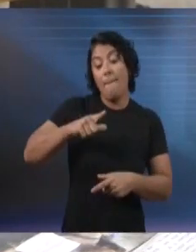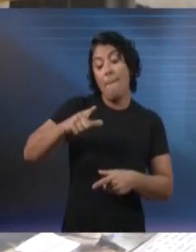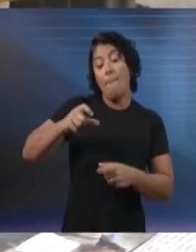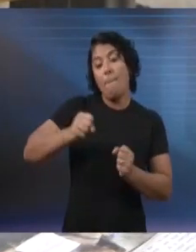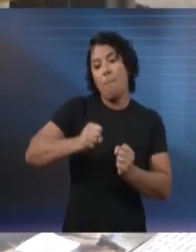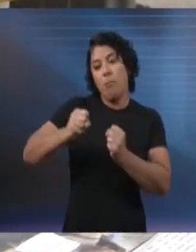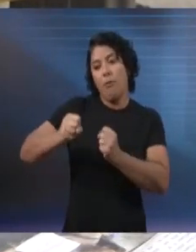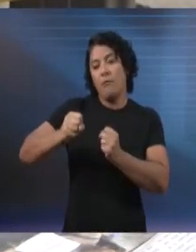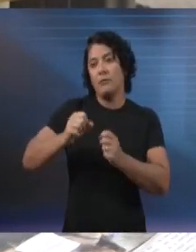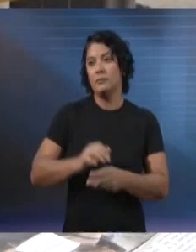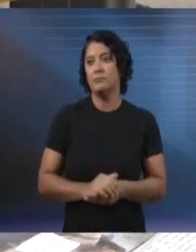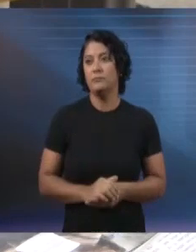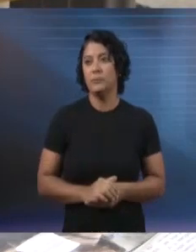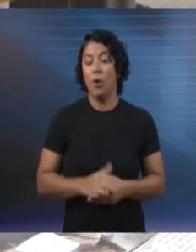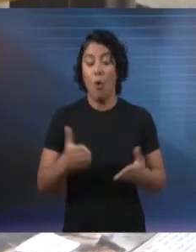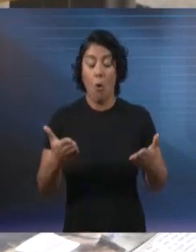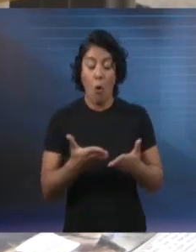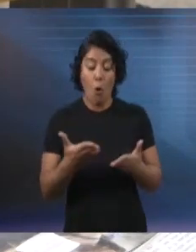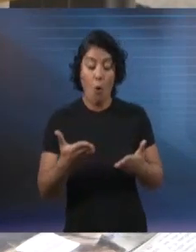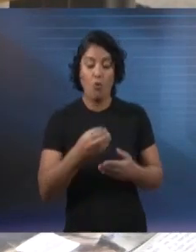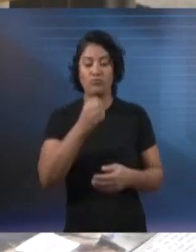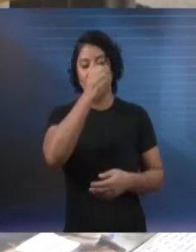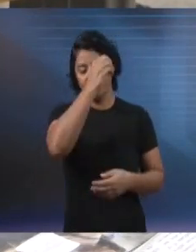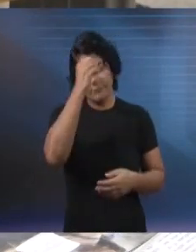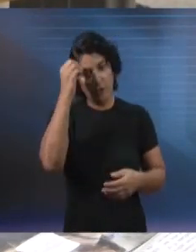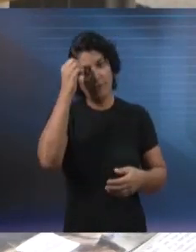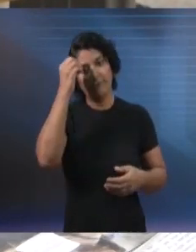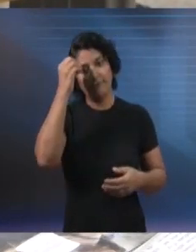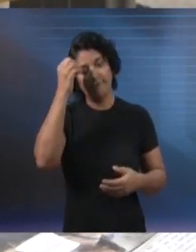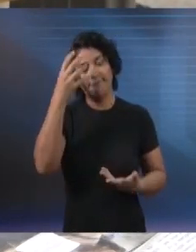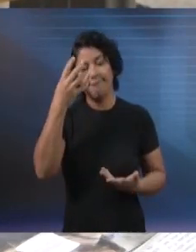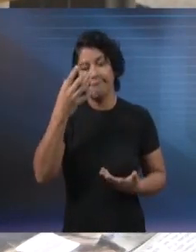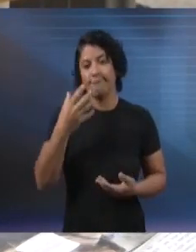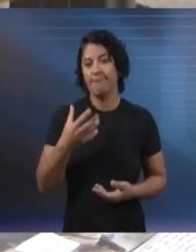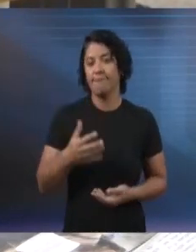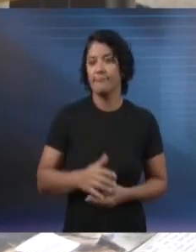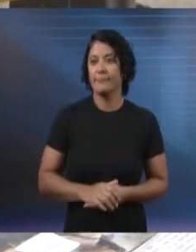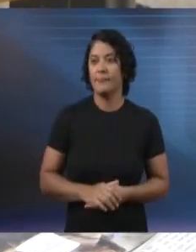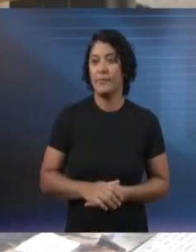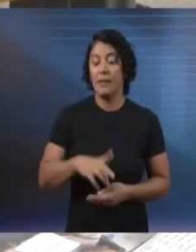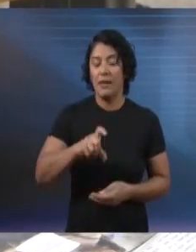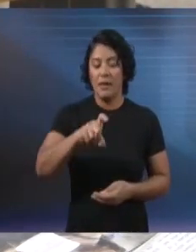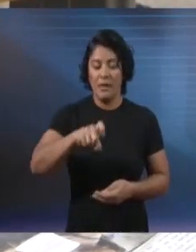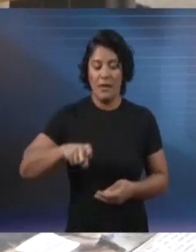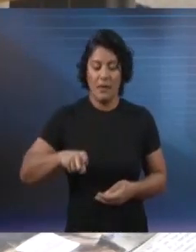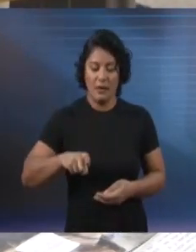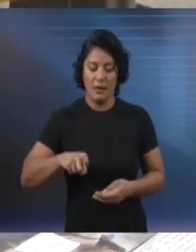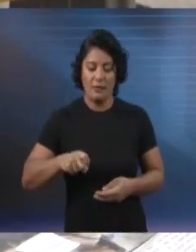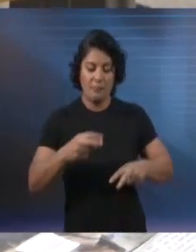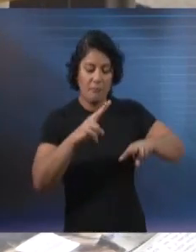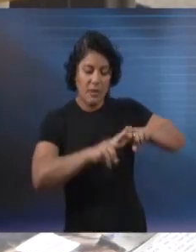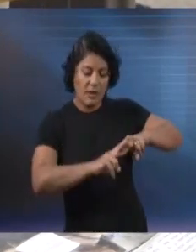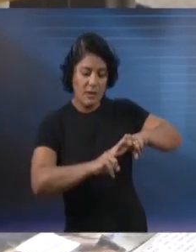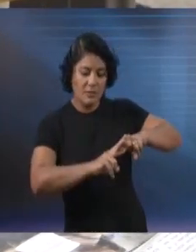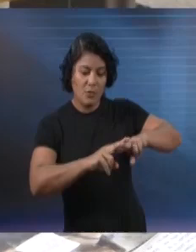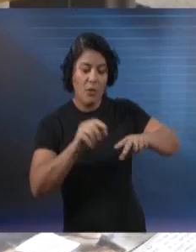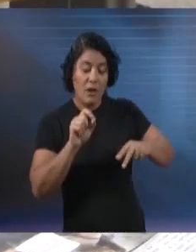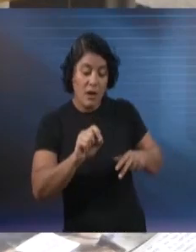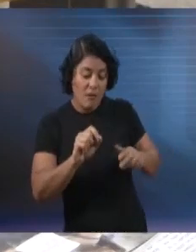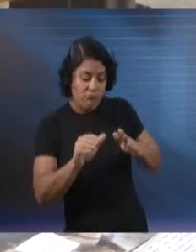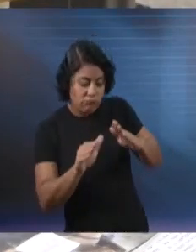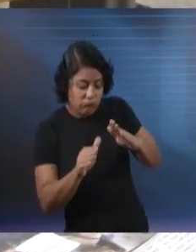hoje é talvez na história da humanidade o único ex-presidiário por corrupção